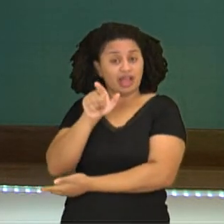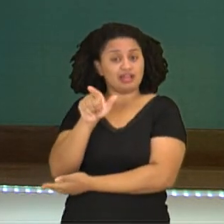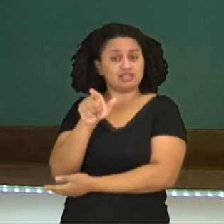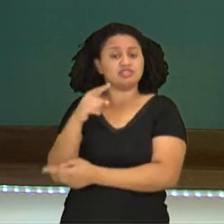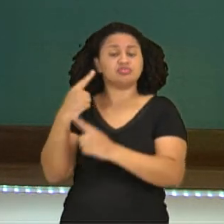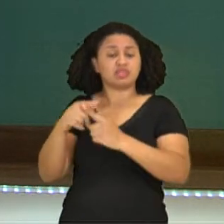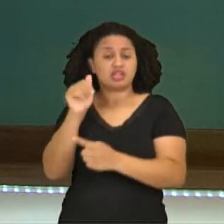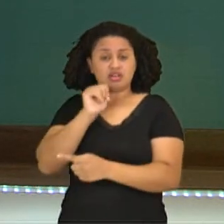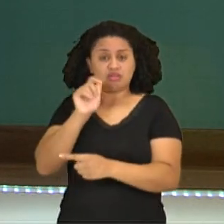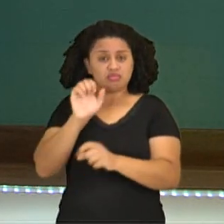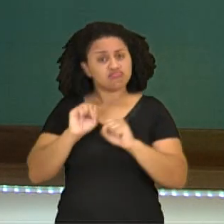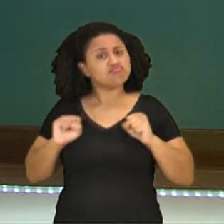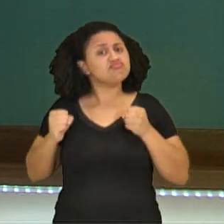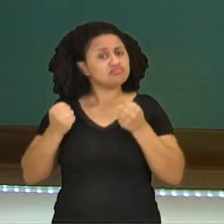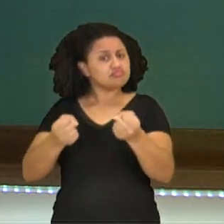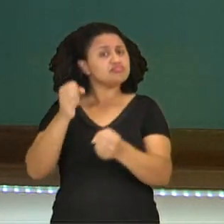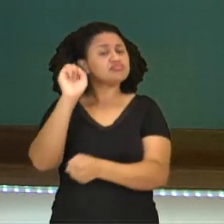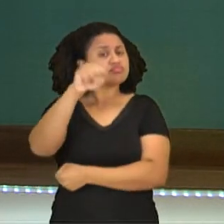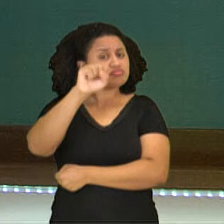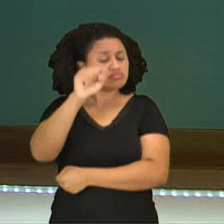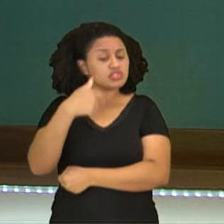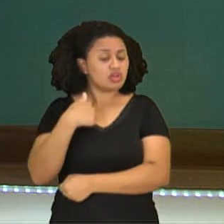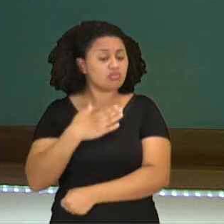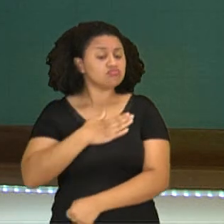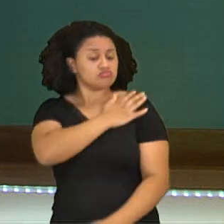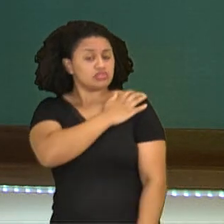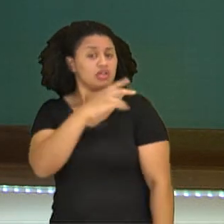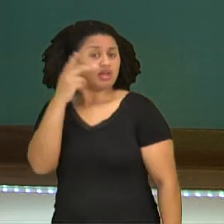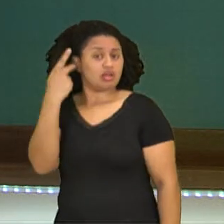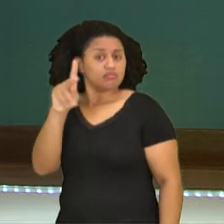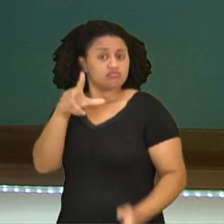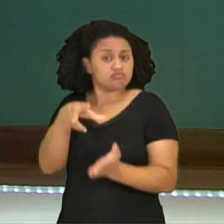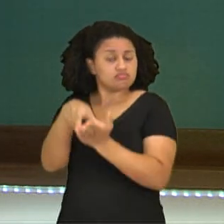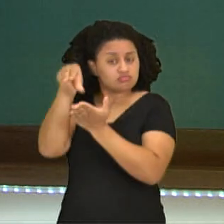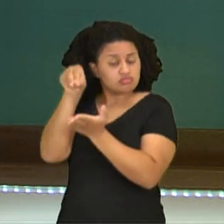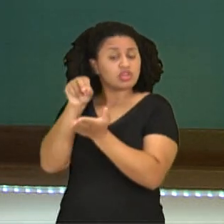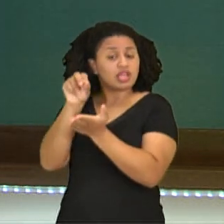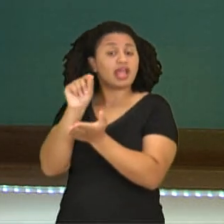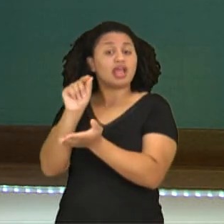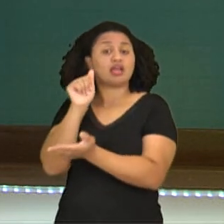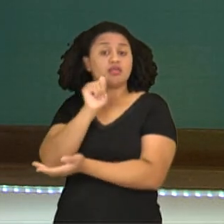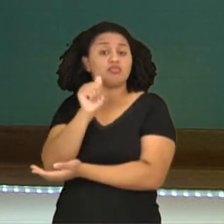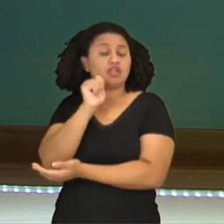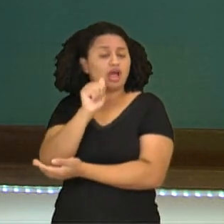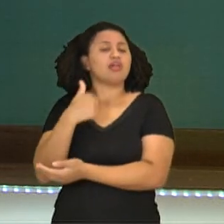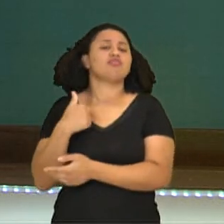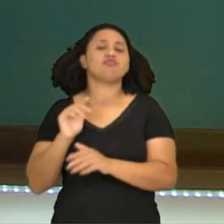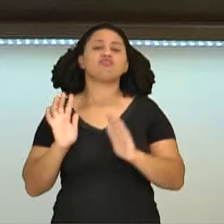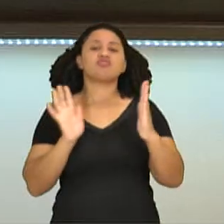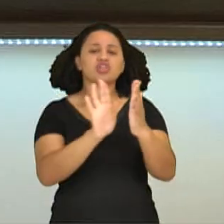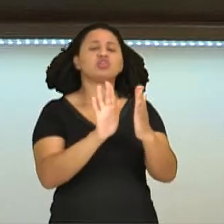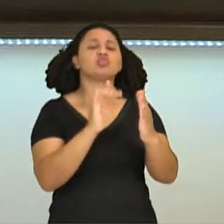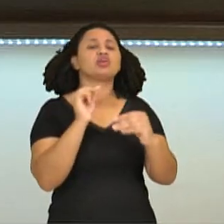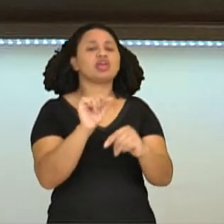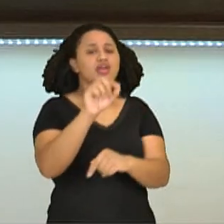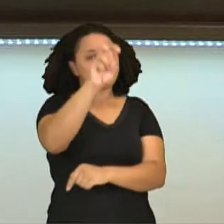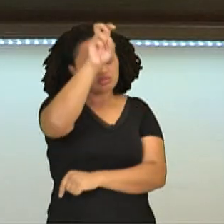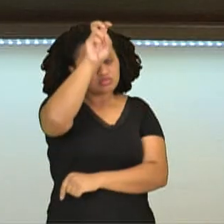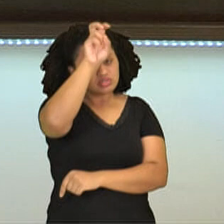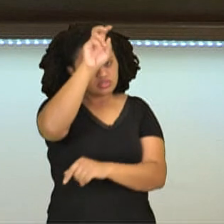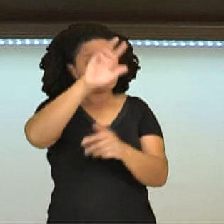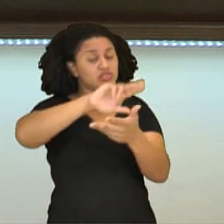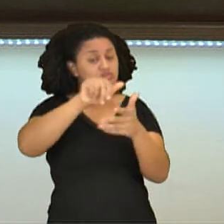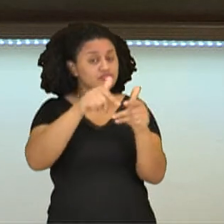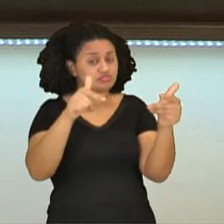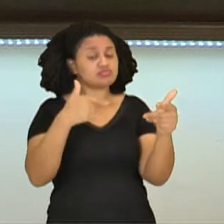mulheres guerreiras que comandavam o exército Kushita e enfrentou os egípcios várias vezes e enfrentaram o